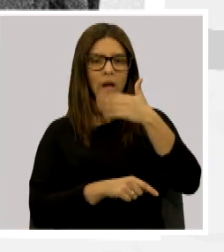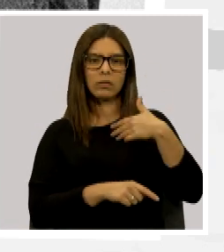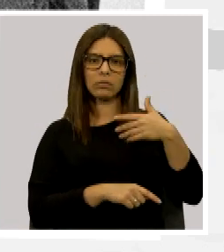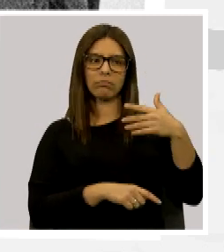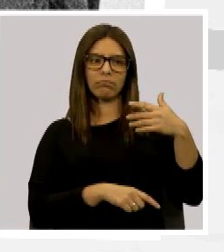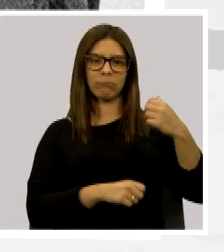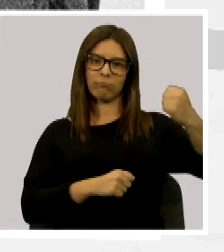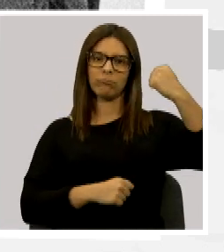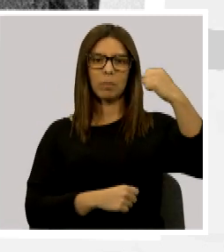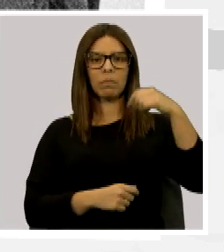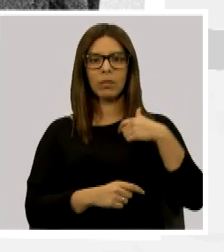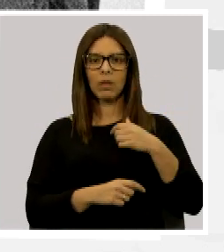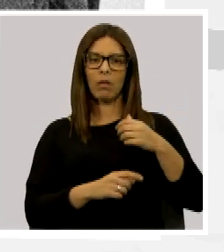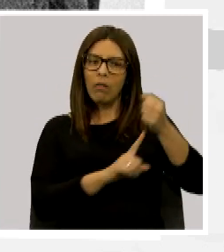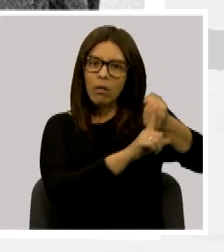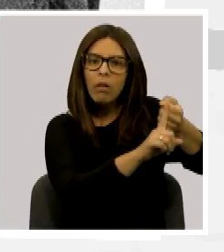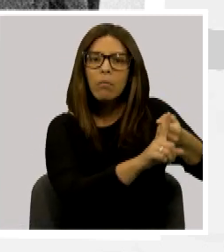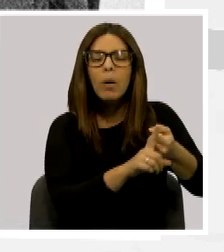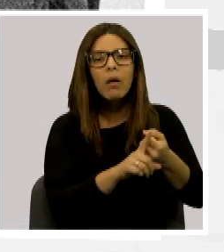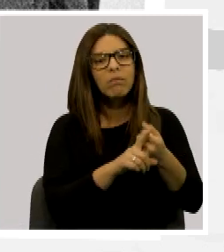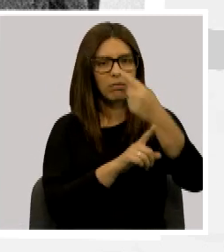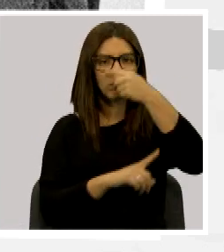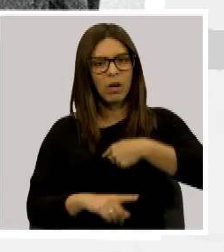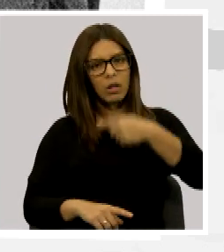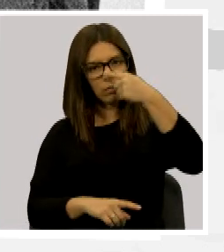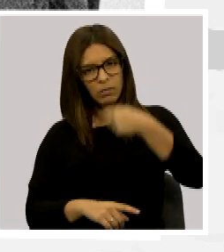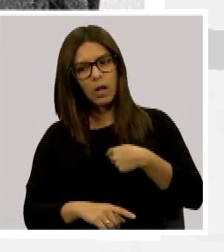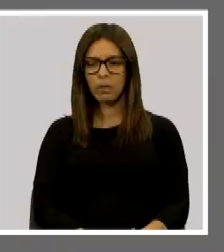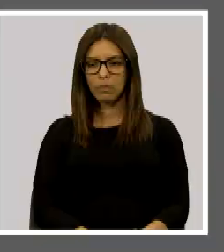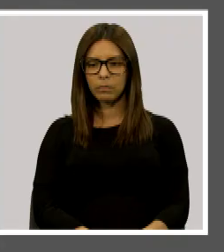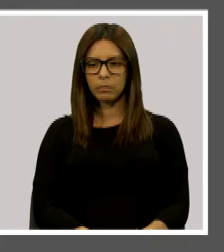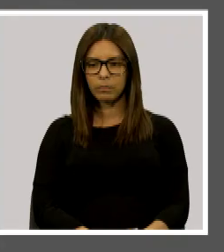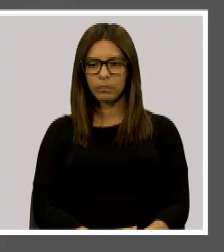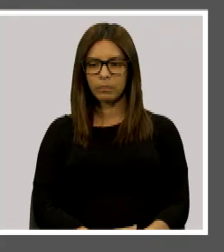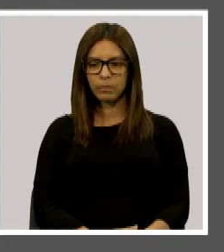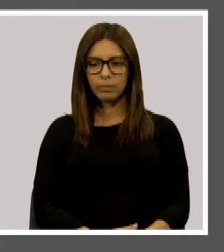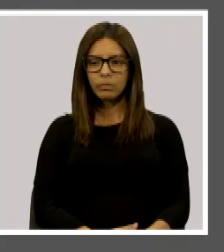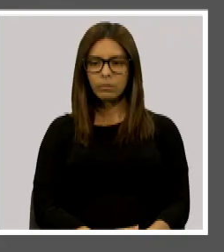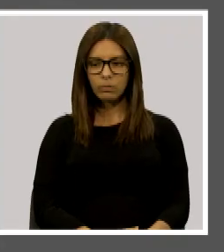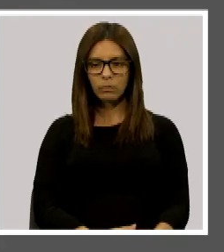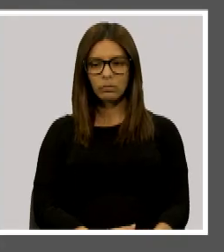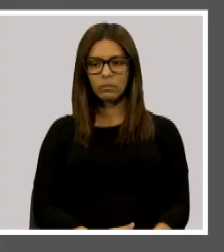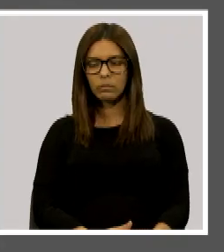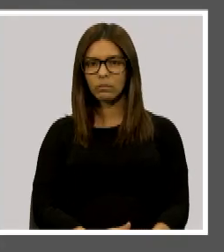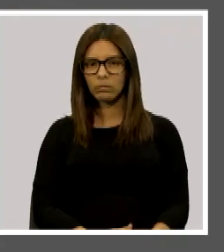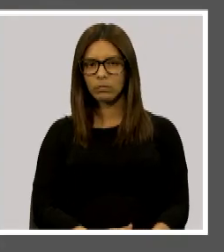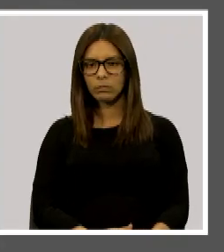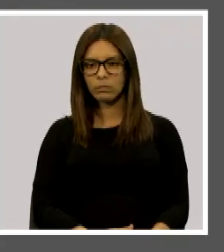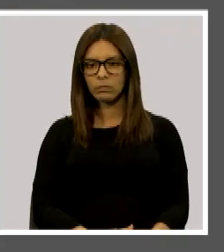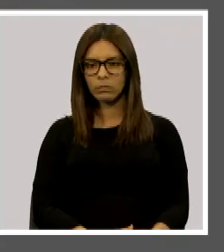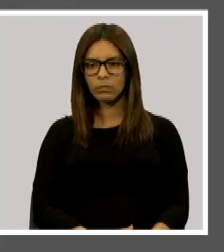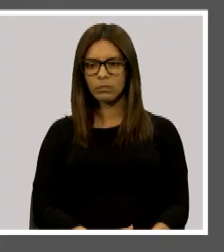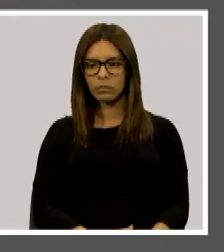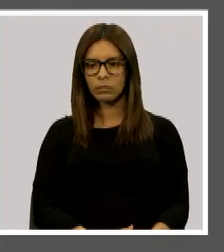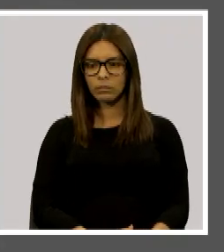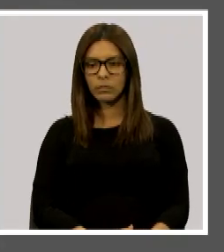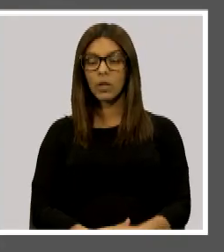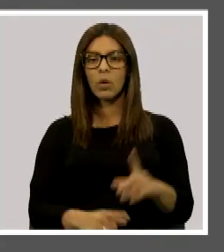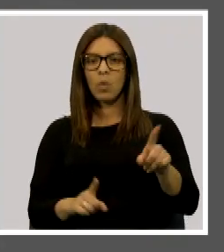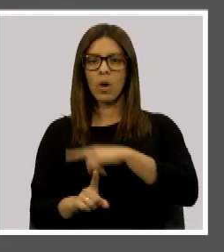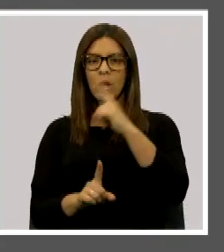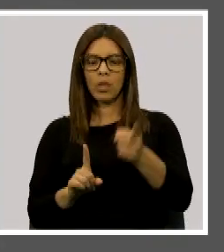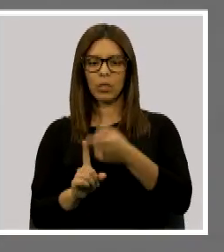possibilidade de renegociar os termos da relação bilateral. Estes pedidos são encarados com muita frieza, portanto, em linguagem